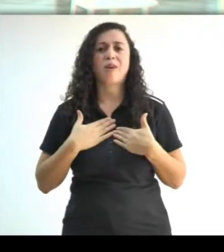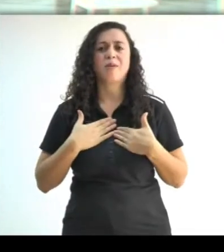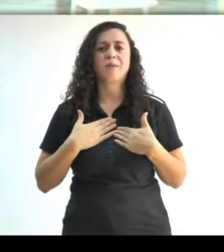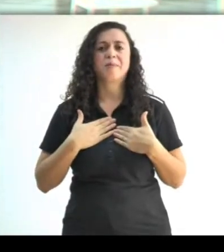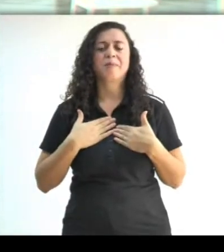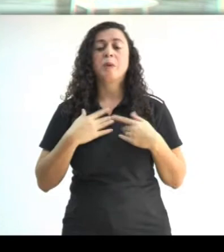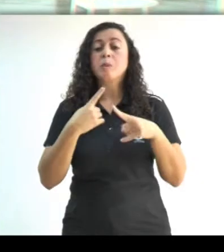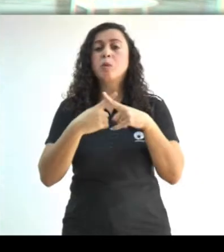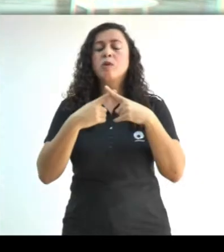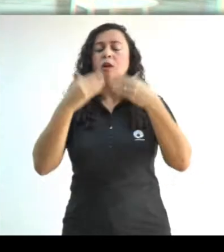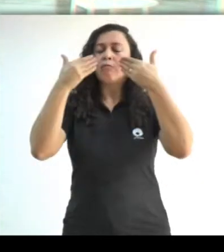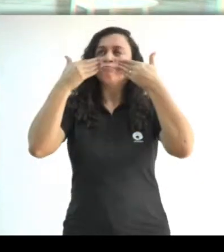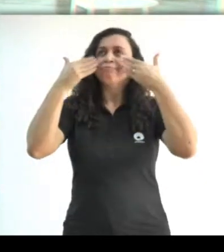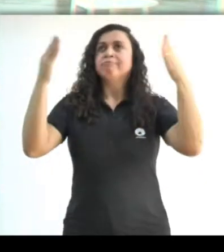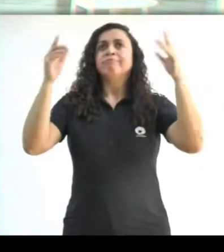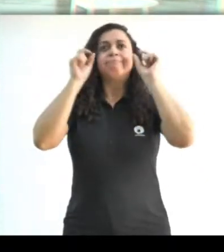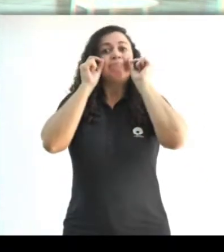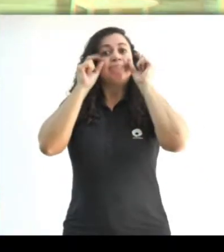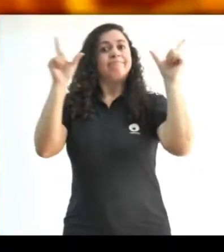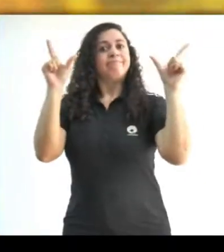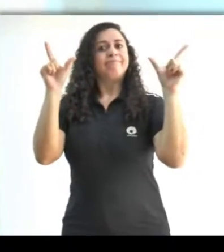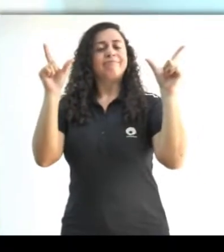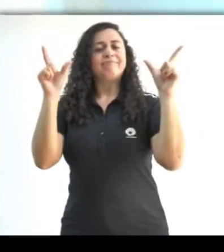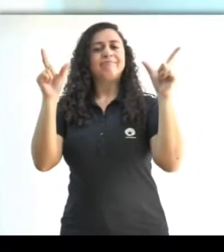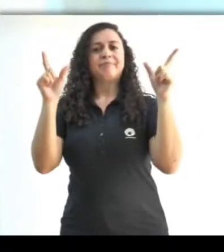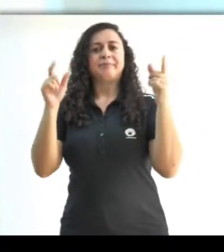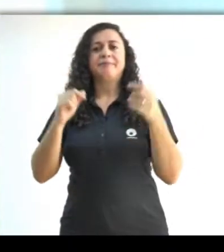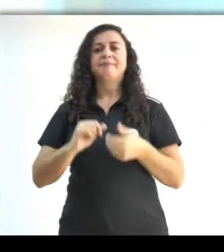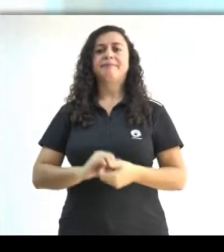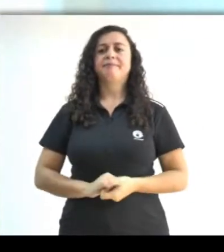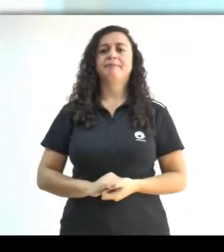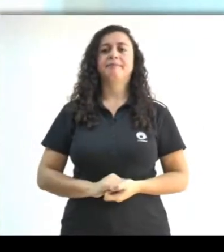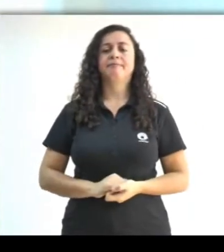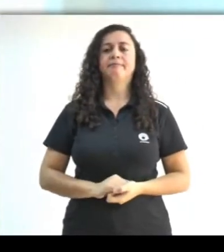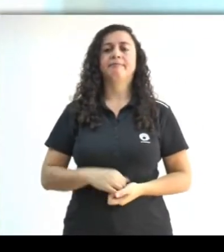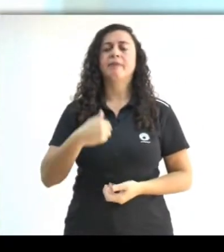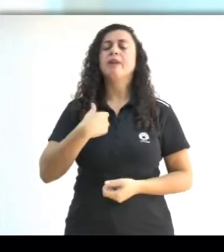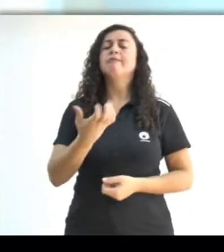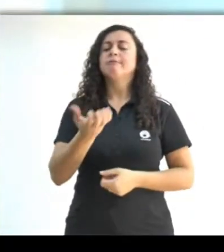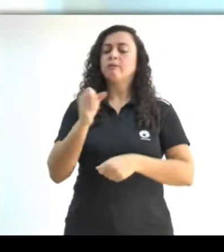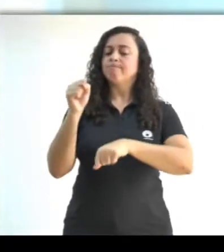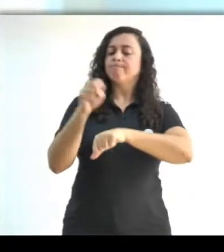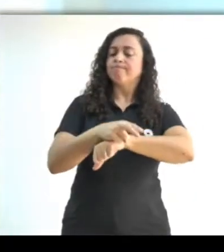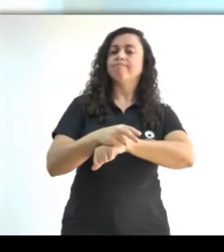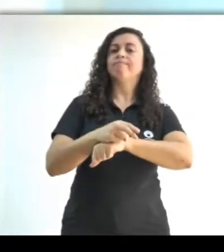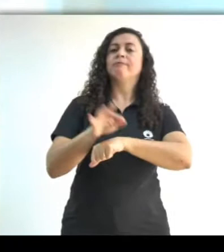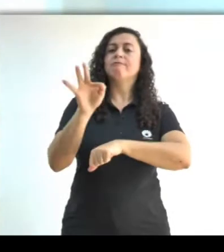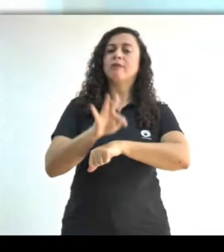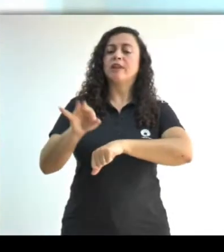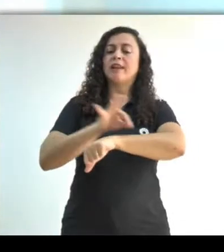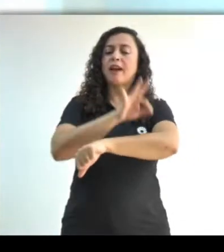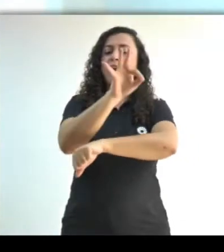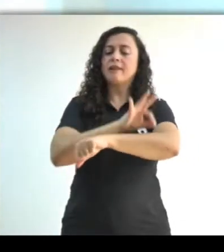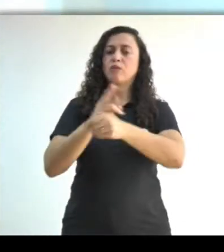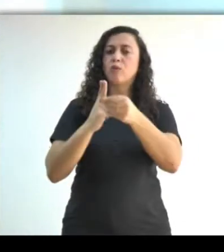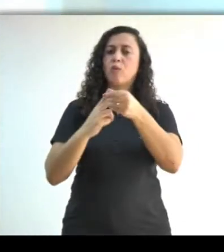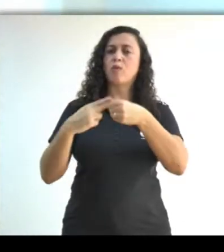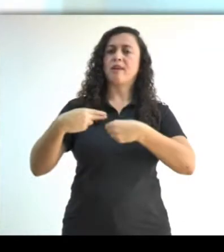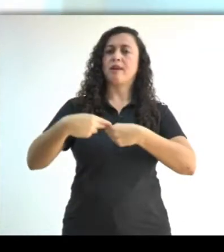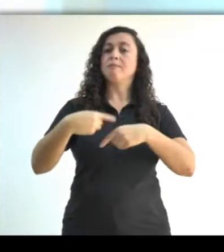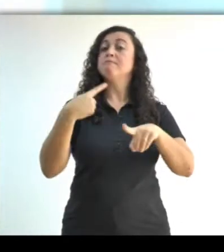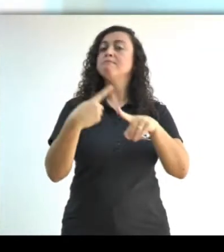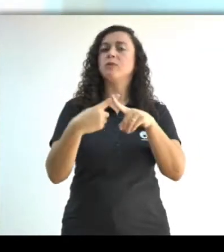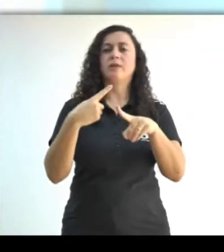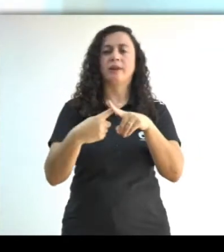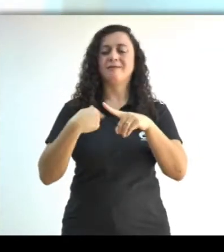porque abre a mente da pessoa, assim. Eu quero entrar em arquitetura na Unicamp, porque eu sempre